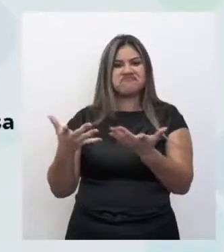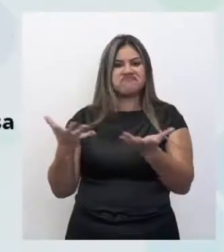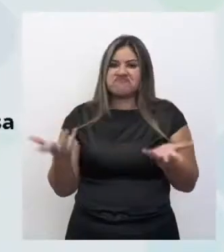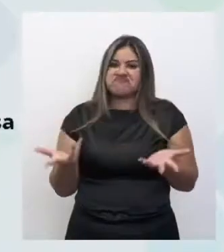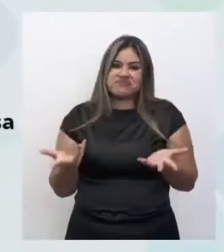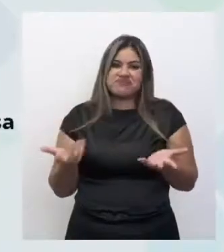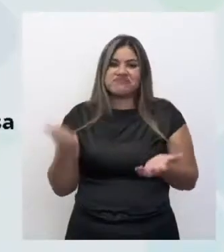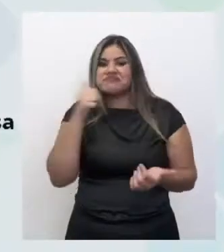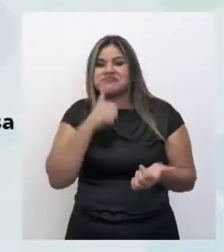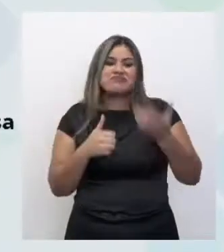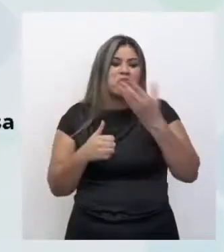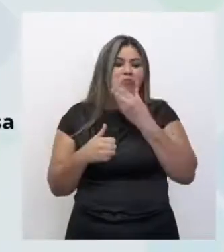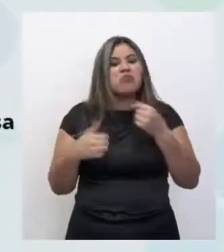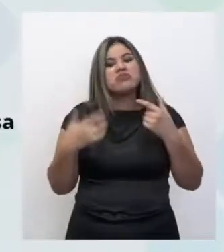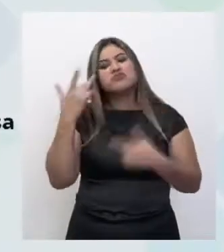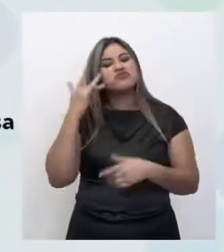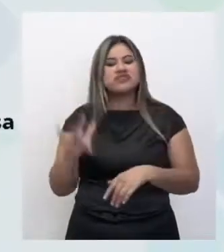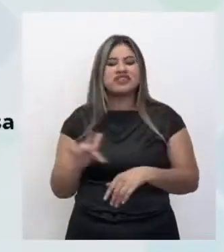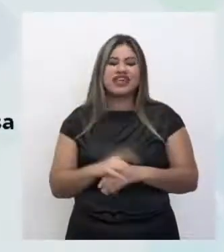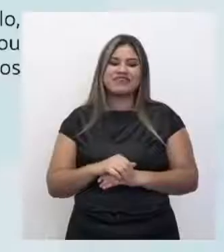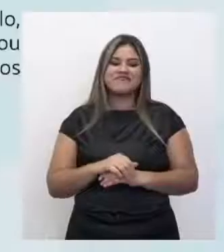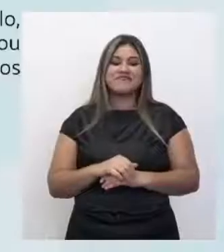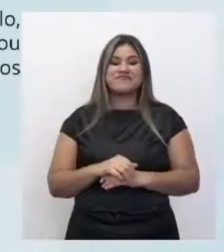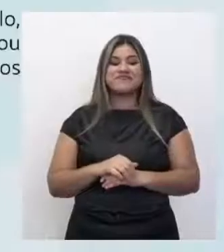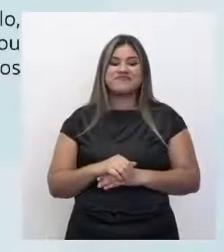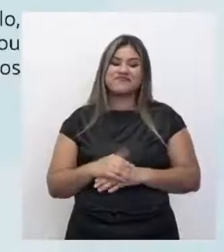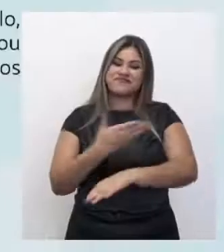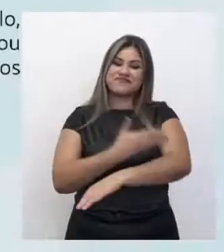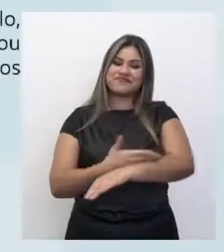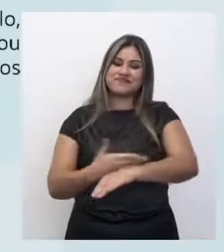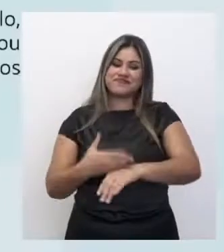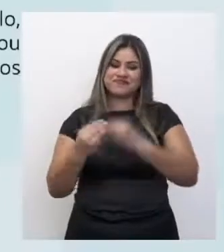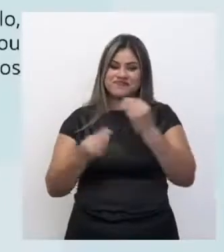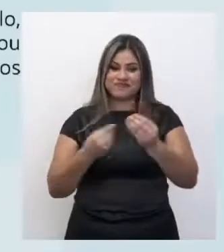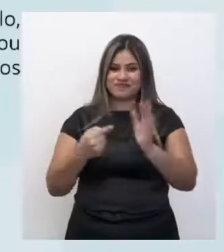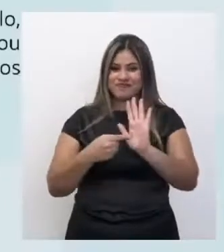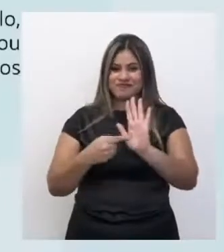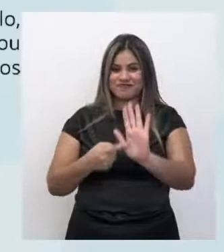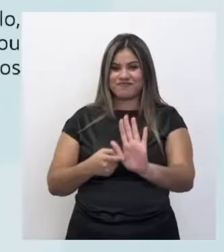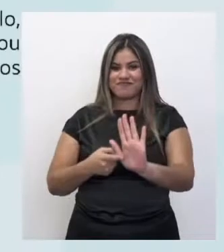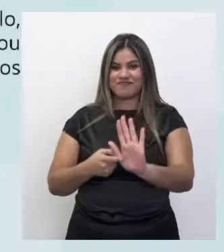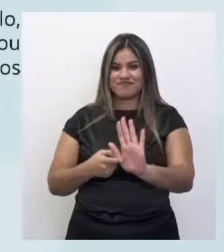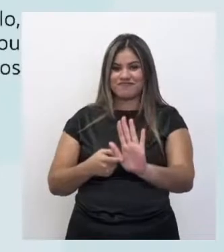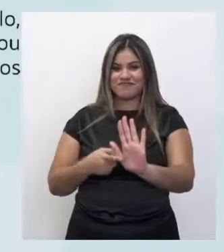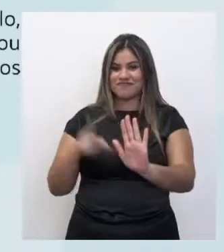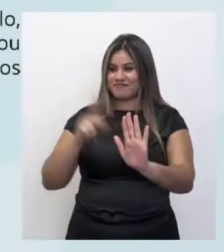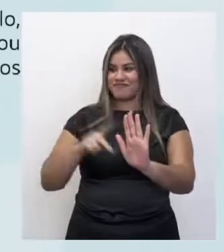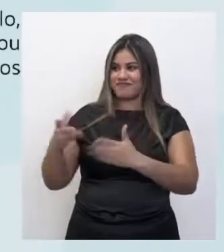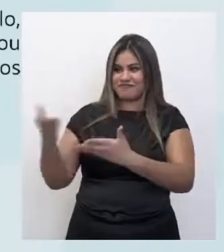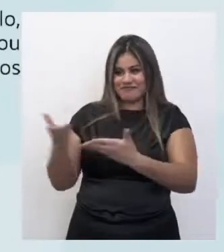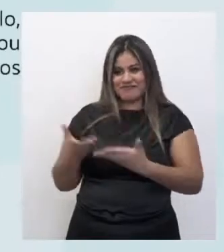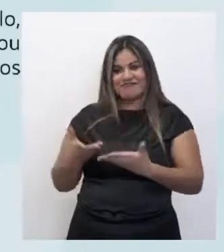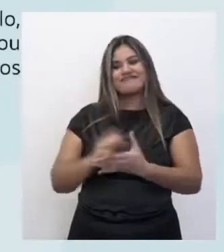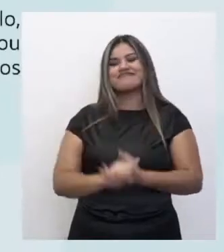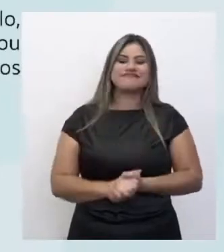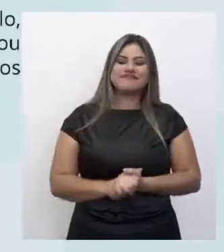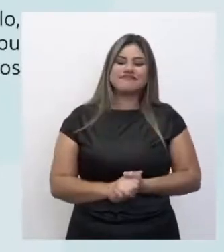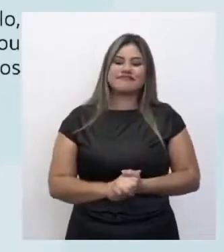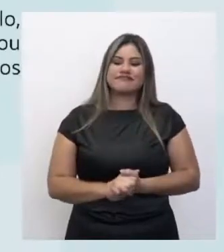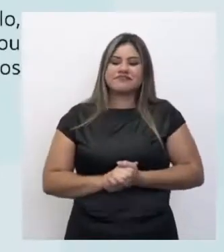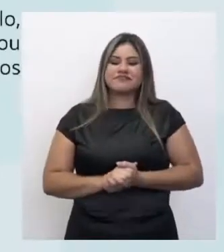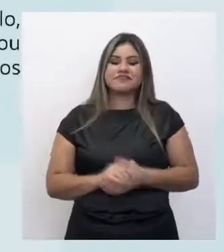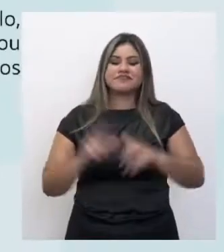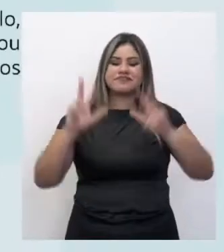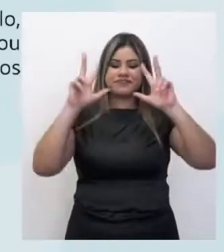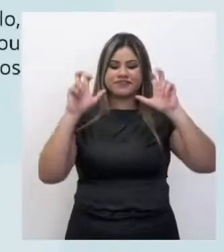uma blogueira. E como é de costume, o Ed vai fazer a apresentação da aula porque ele é professor convidado. Vamos lá. O tema da aula é